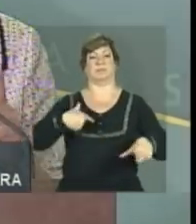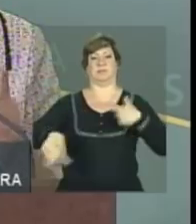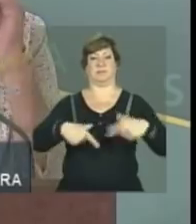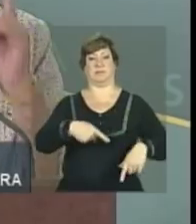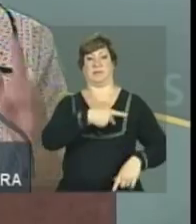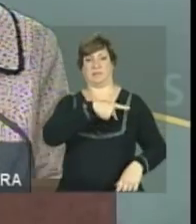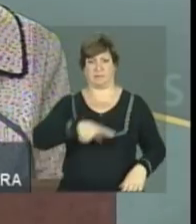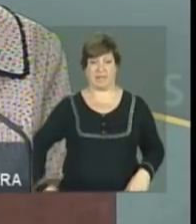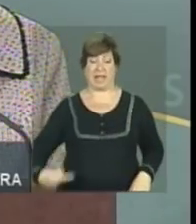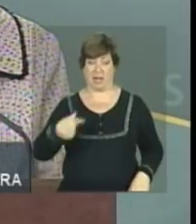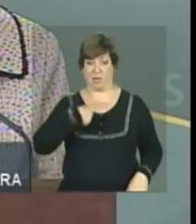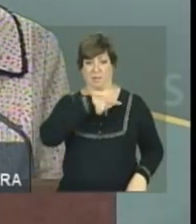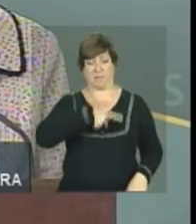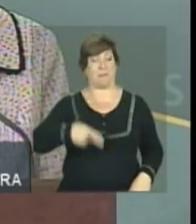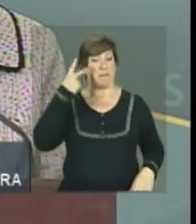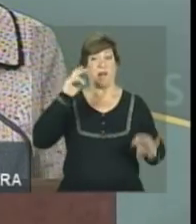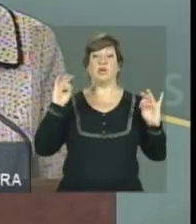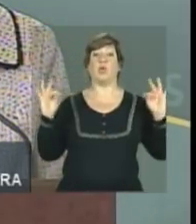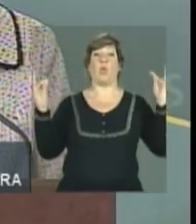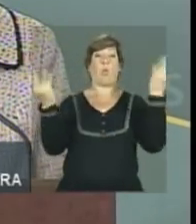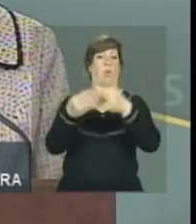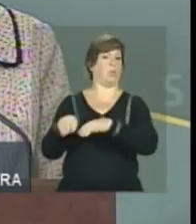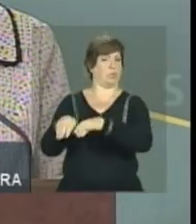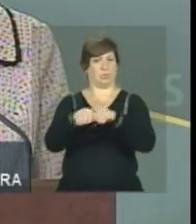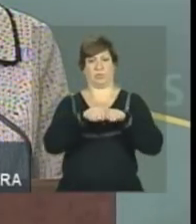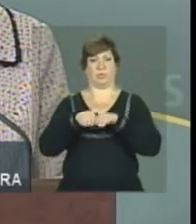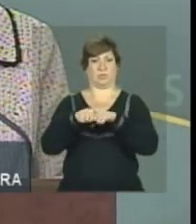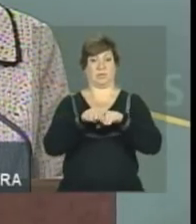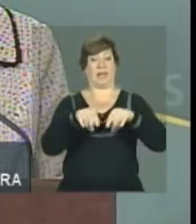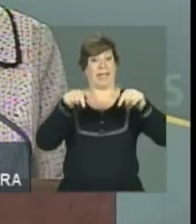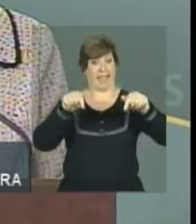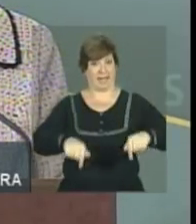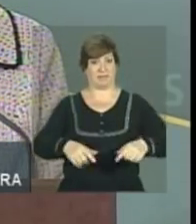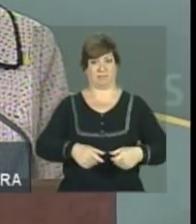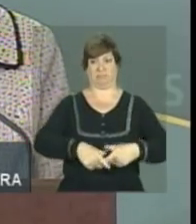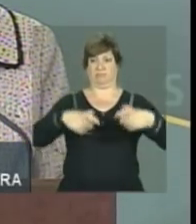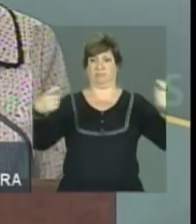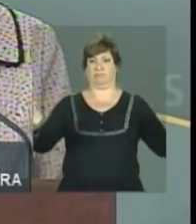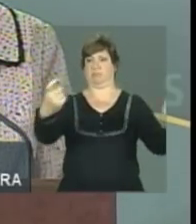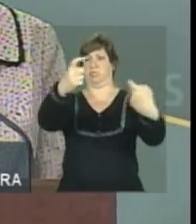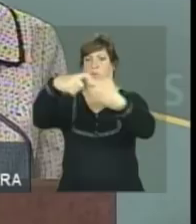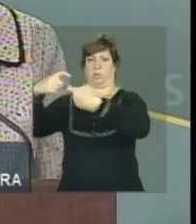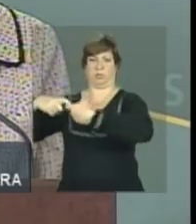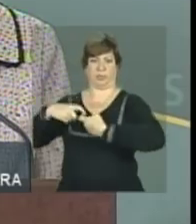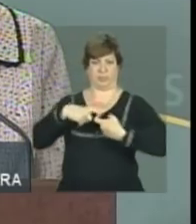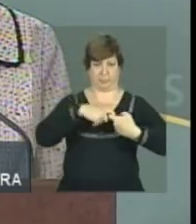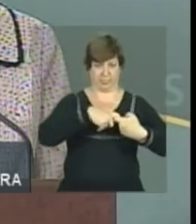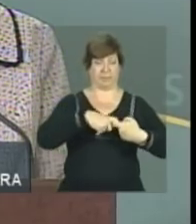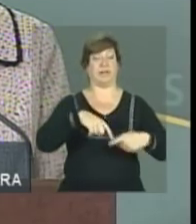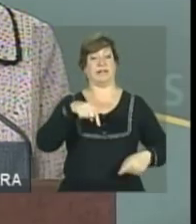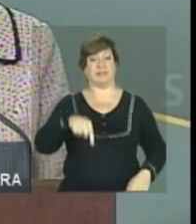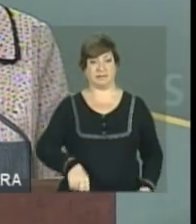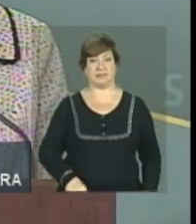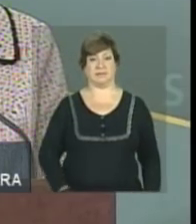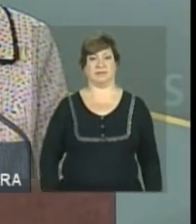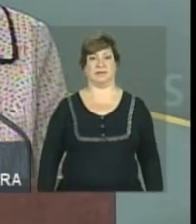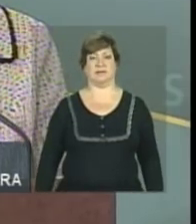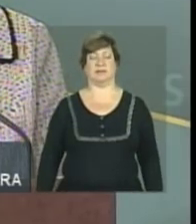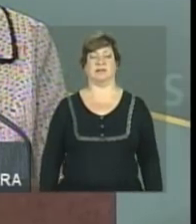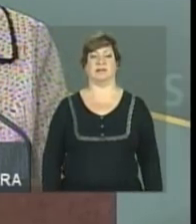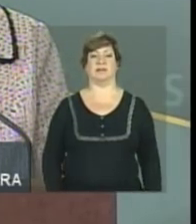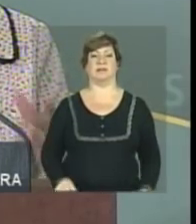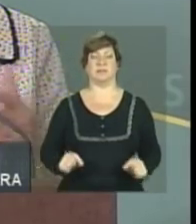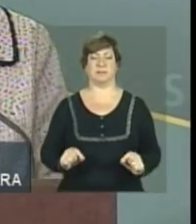todos, sem exceção. Essa ampla coalizão, ela